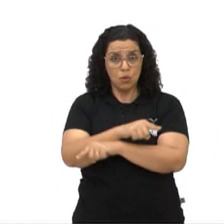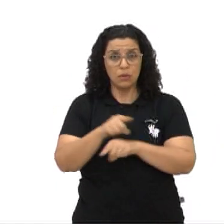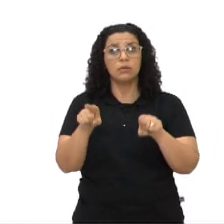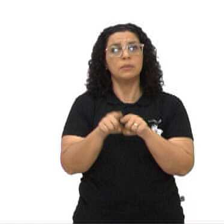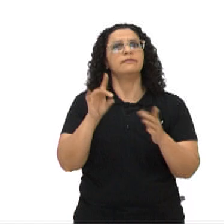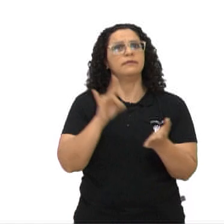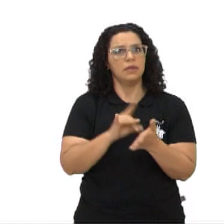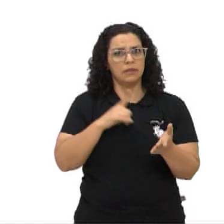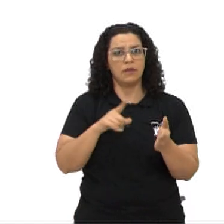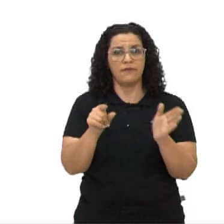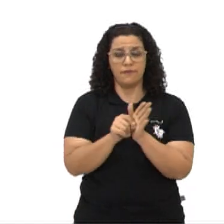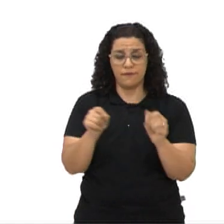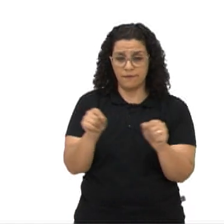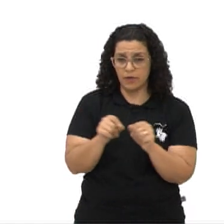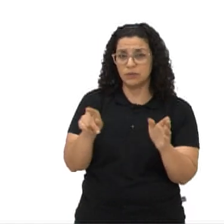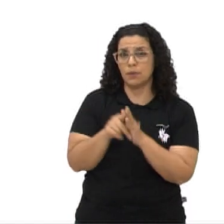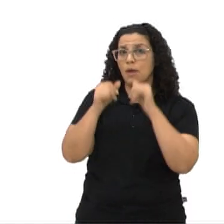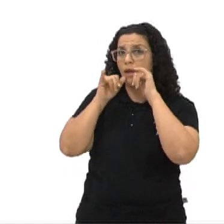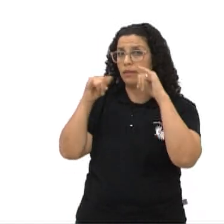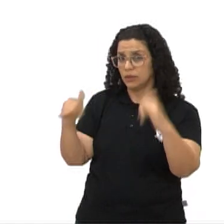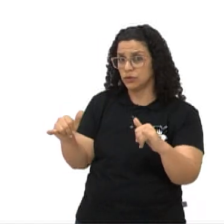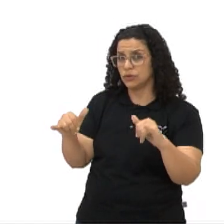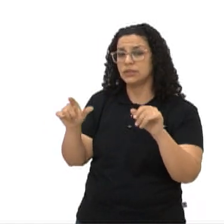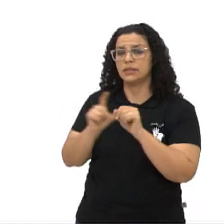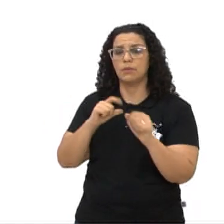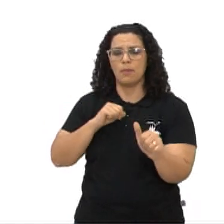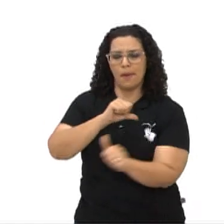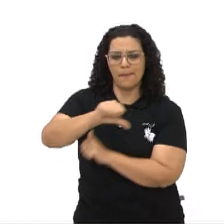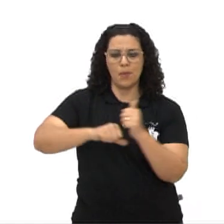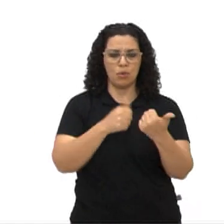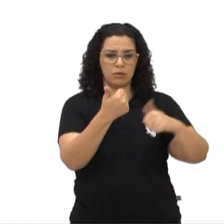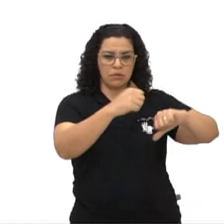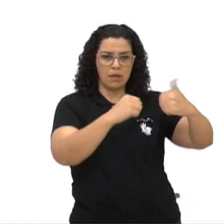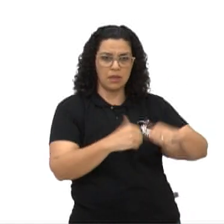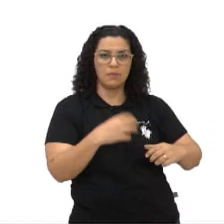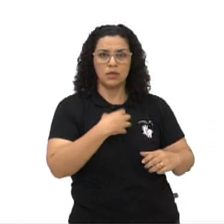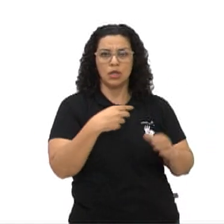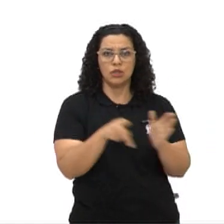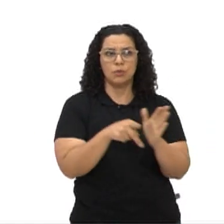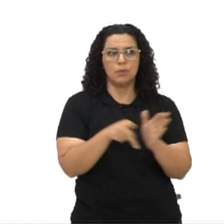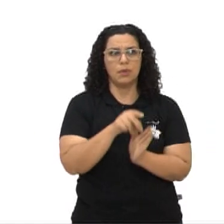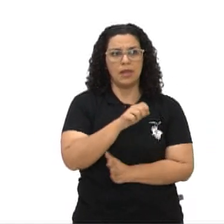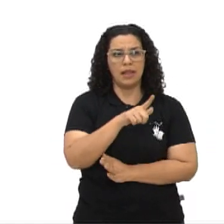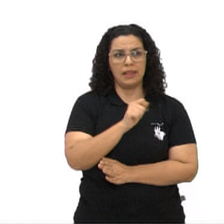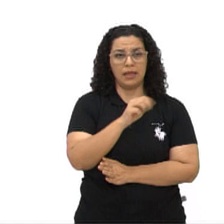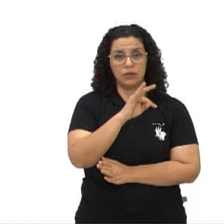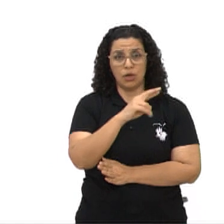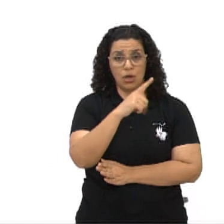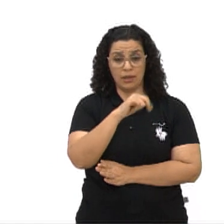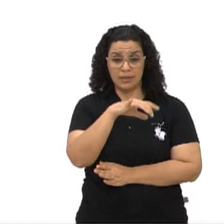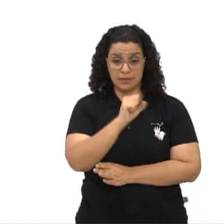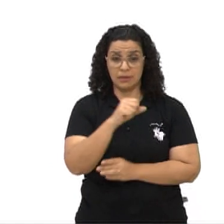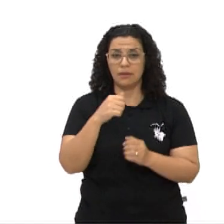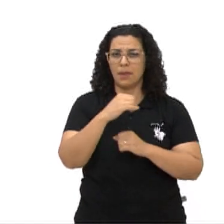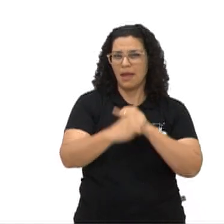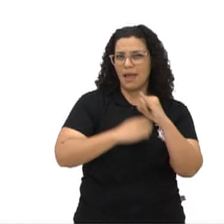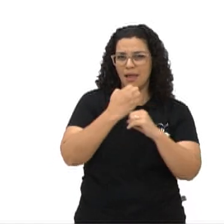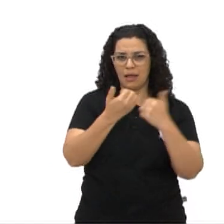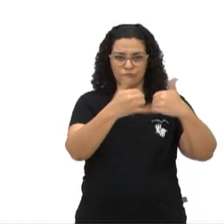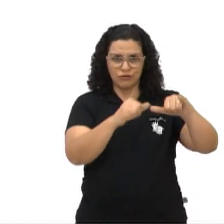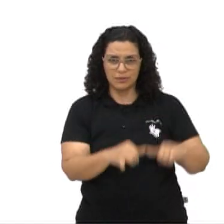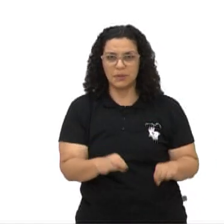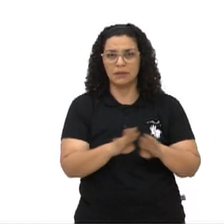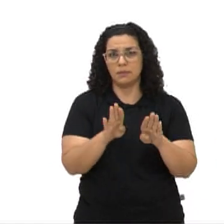verdadeiro. Aplicando-se energia elétrica, produzem-se reações químicas, chamadas de eletrólise. É possível ainda calcular